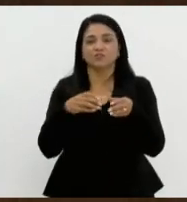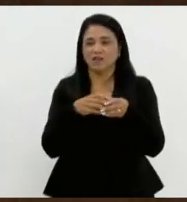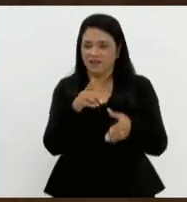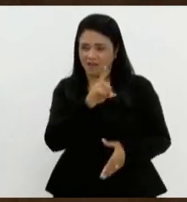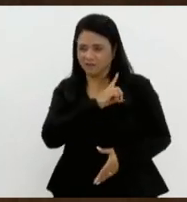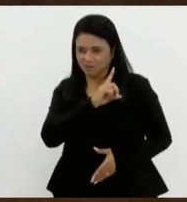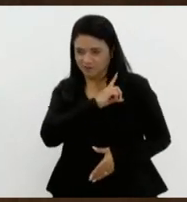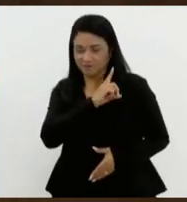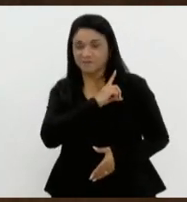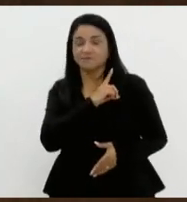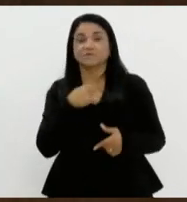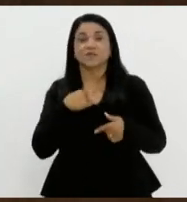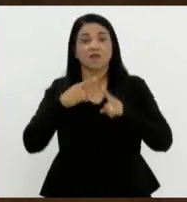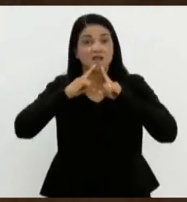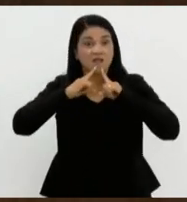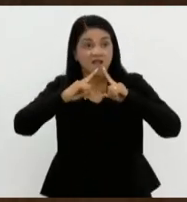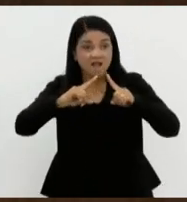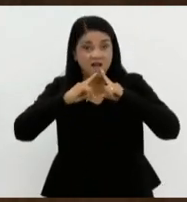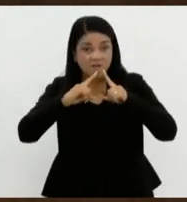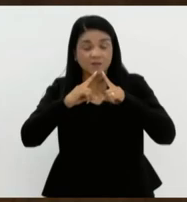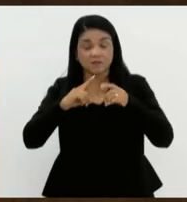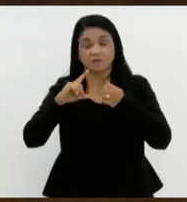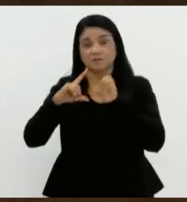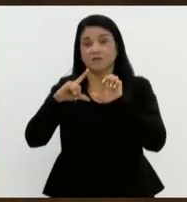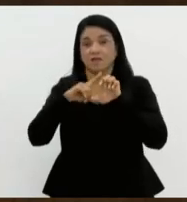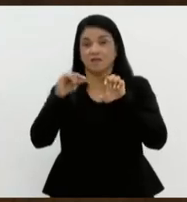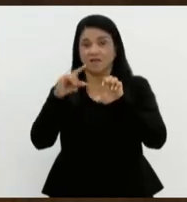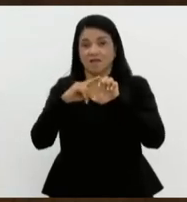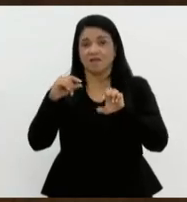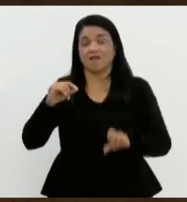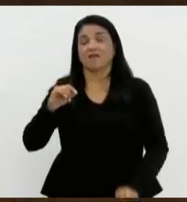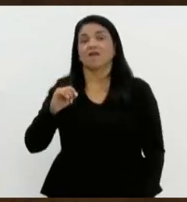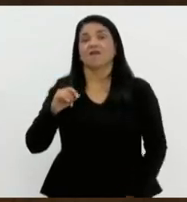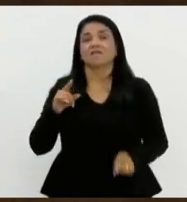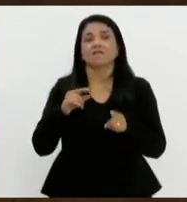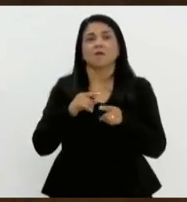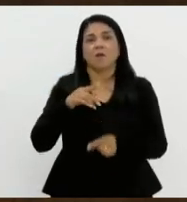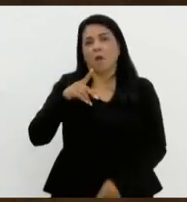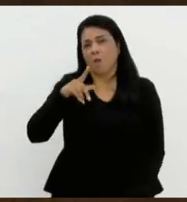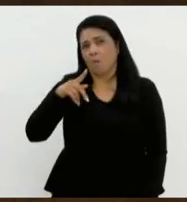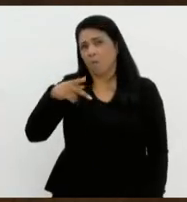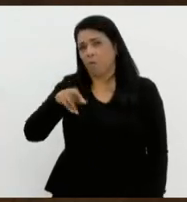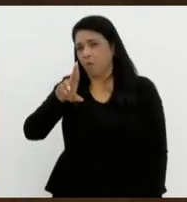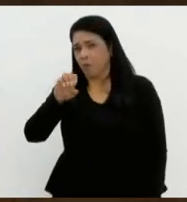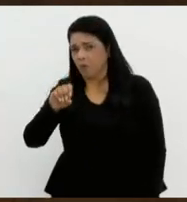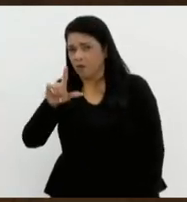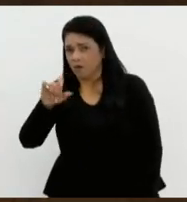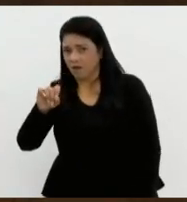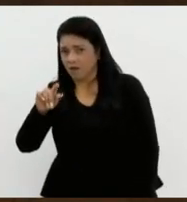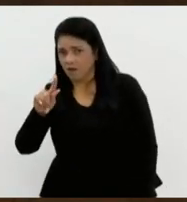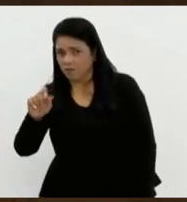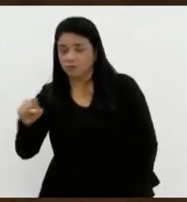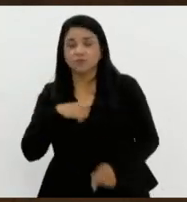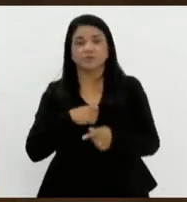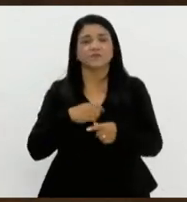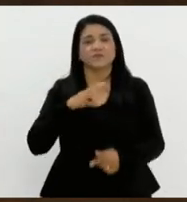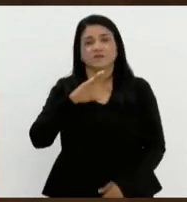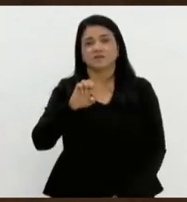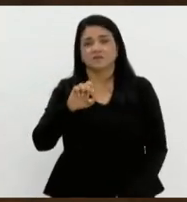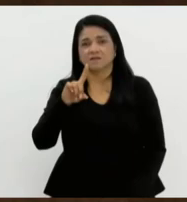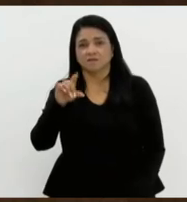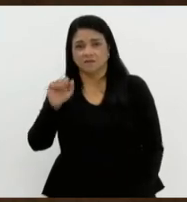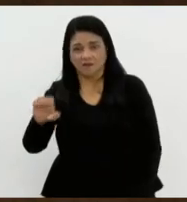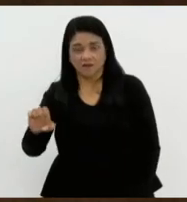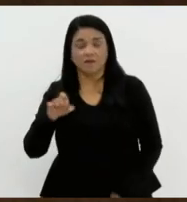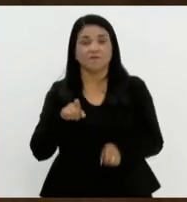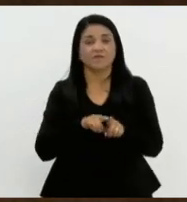recebemos reclamações é a Enio. Enio, Prolagos, né? Zedai, Águas do Rio, entre outros. Mas a